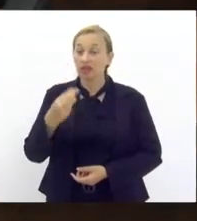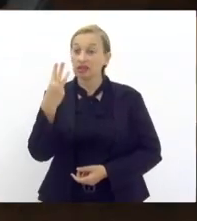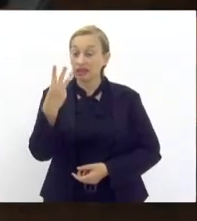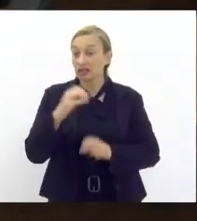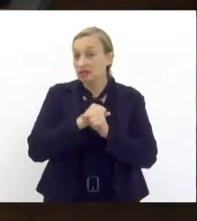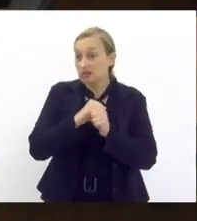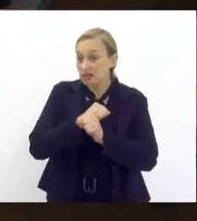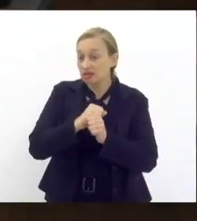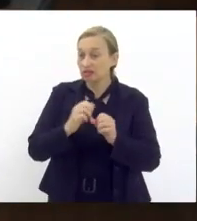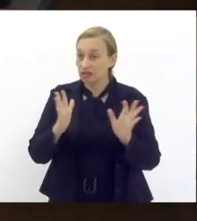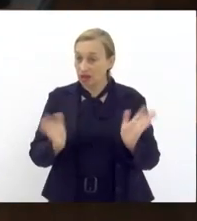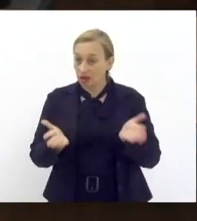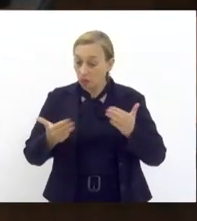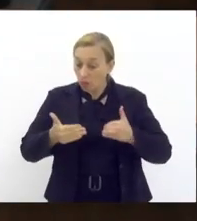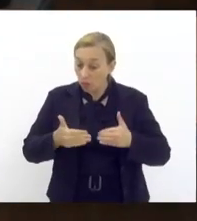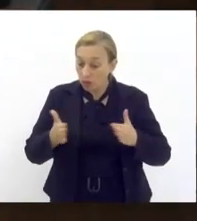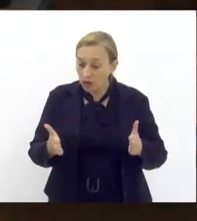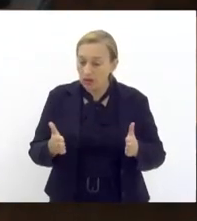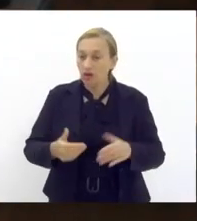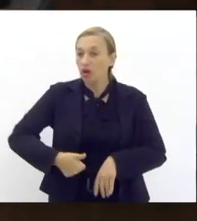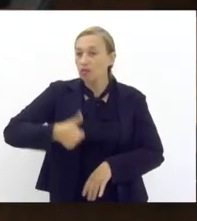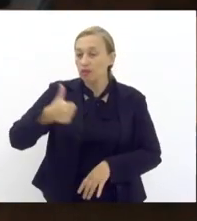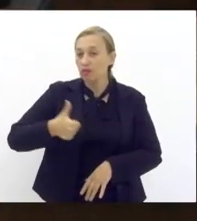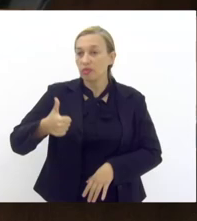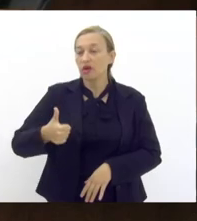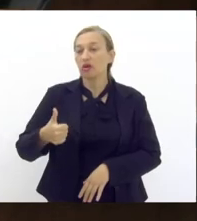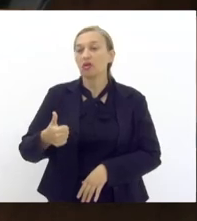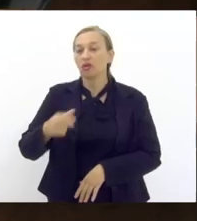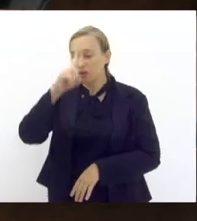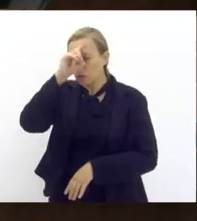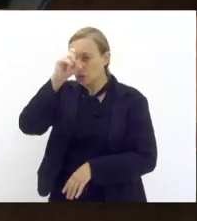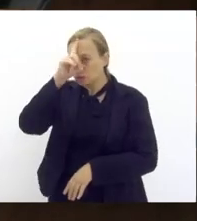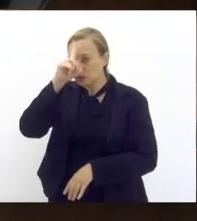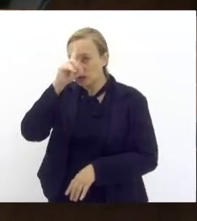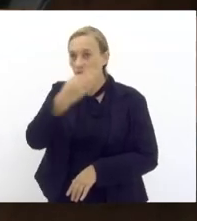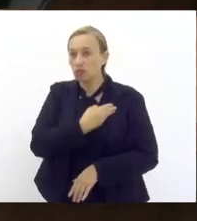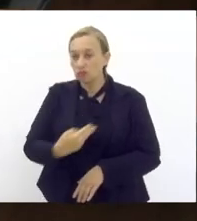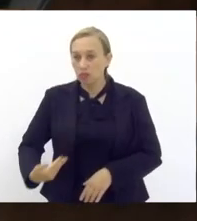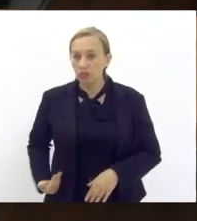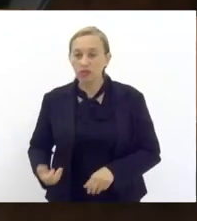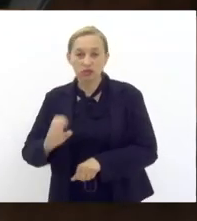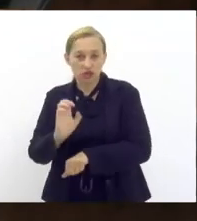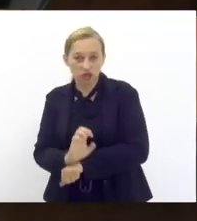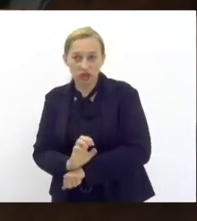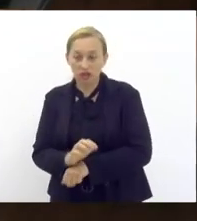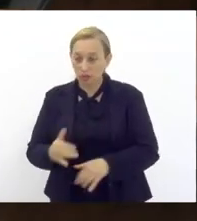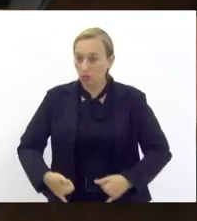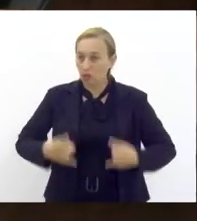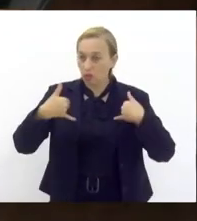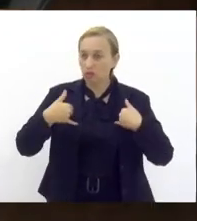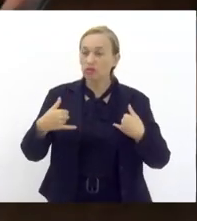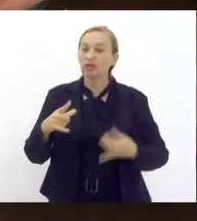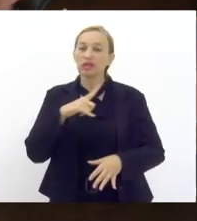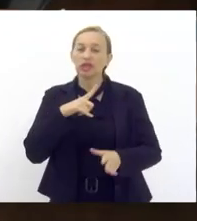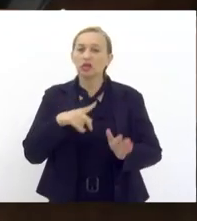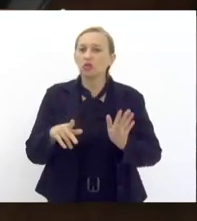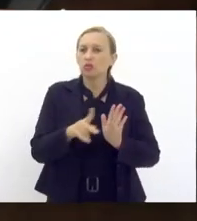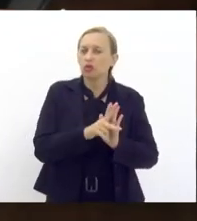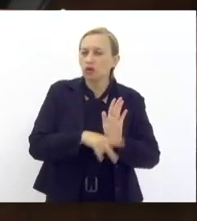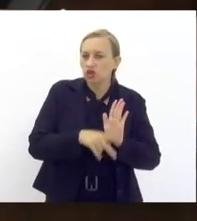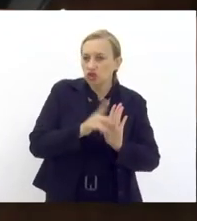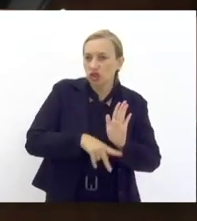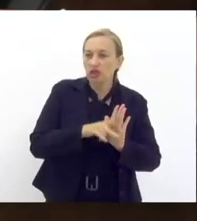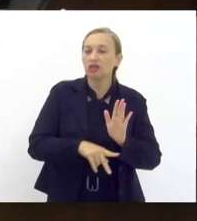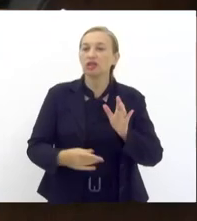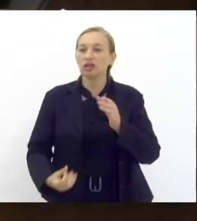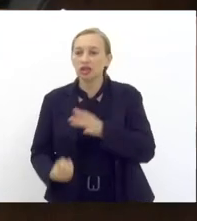de funcionamento agora, o primeiro hospital público do Estado, para nosso orgulho. e dizer que existe um projeto tramitando aqui na casa que cria um